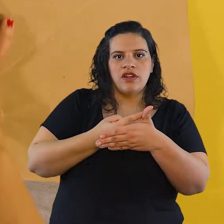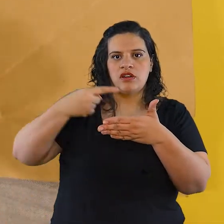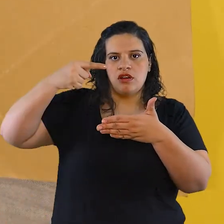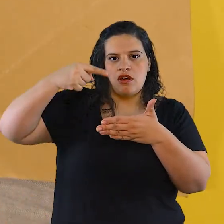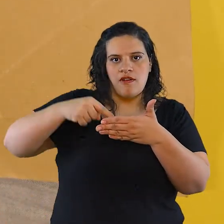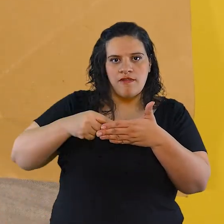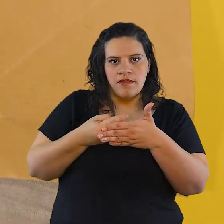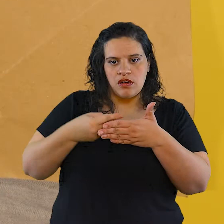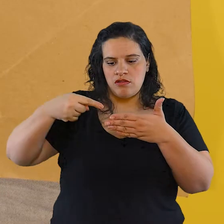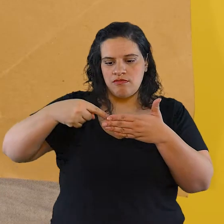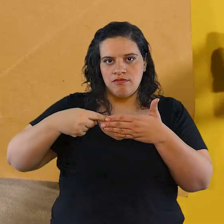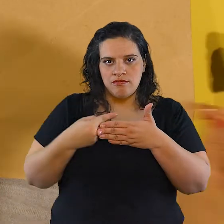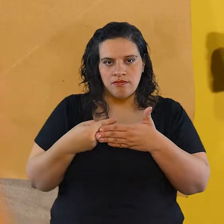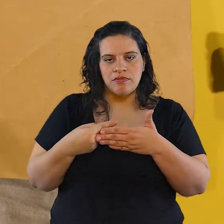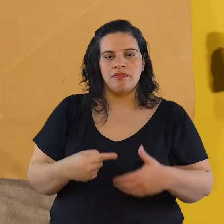Vou alfinetar